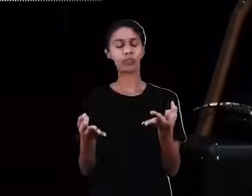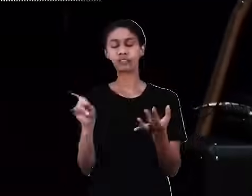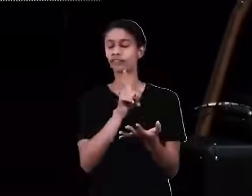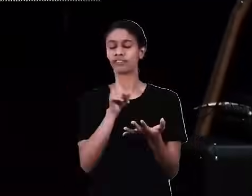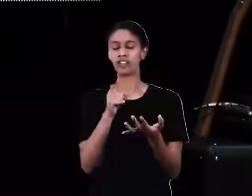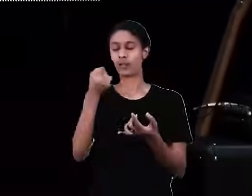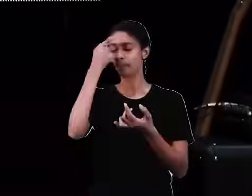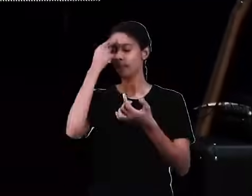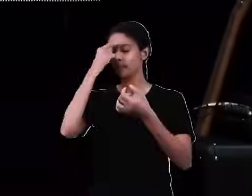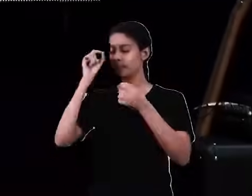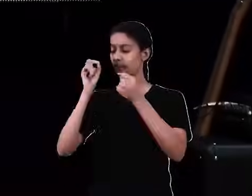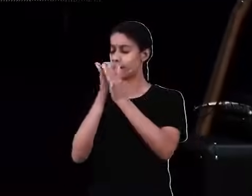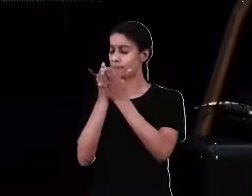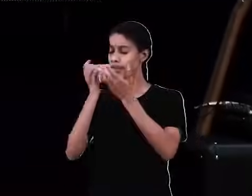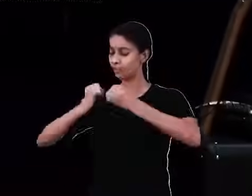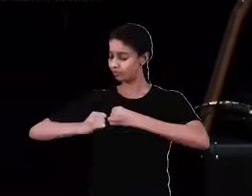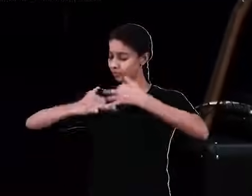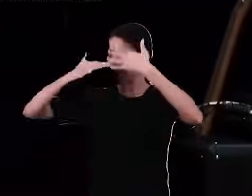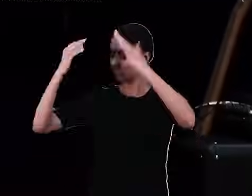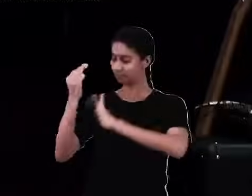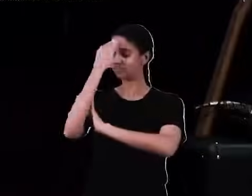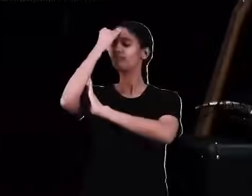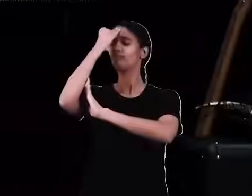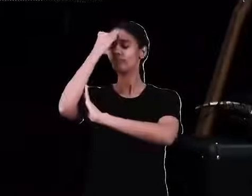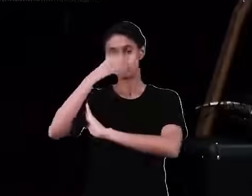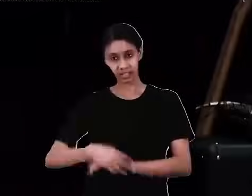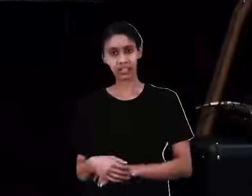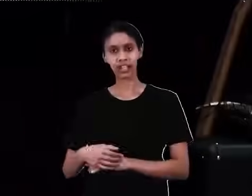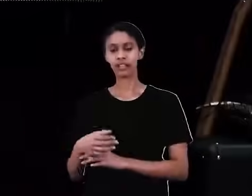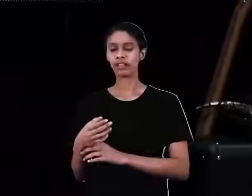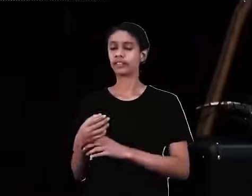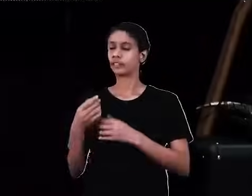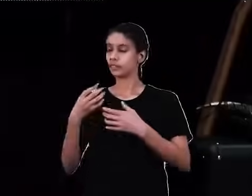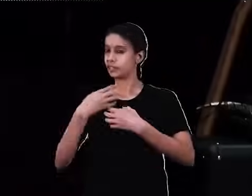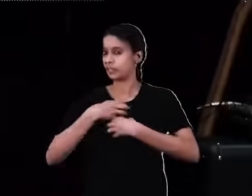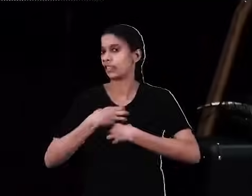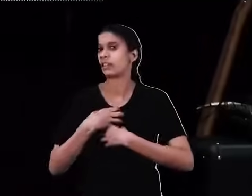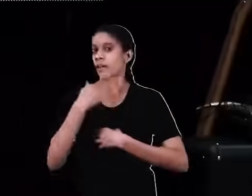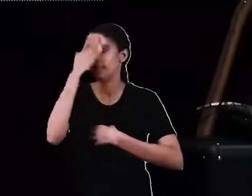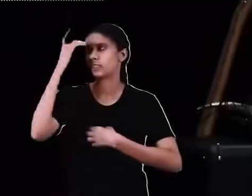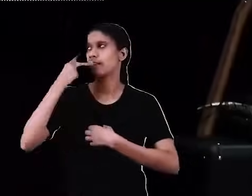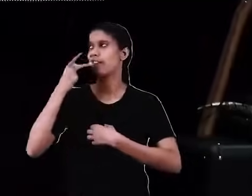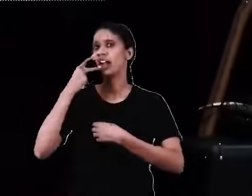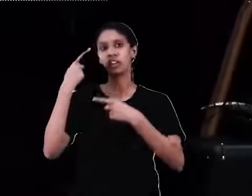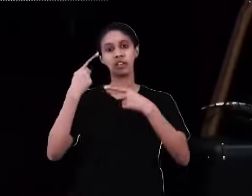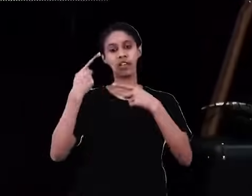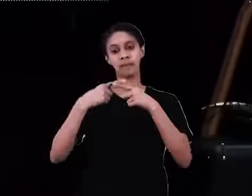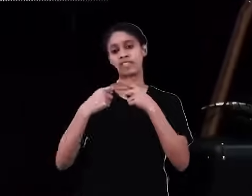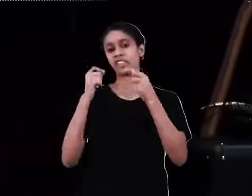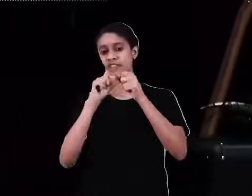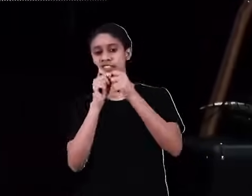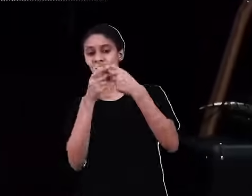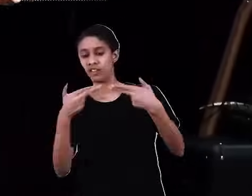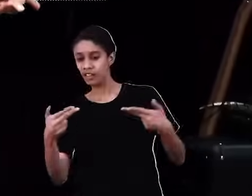encher a sua mente com a palavra de Deus. Então quando os cachorrinhos quiserem dizer assim, ah, se eu fosse você eu fazia não sei o quê. Ah, se eu fosse você eu fazia